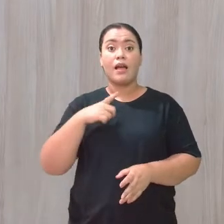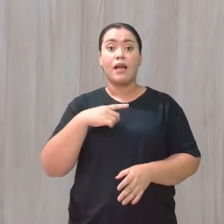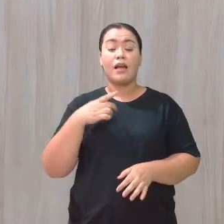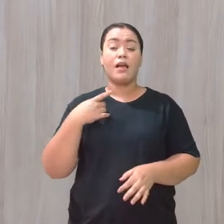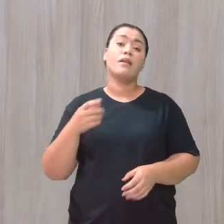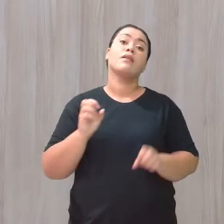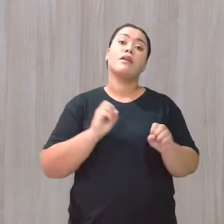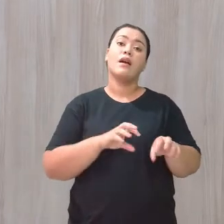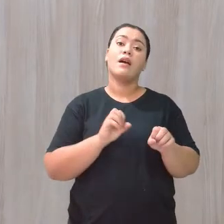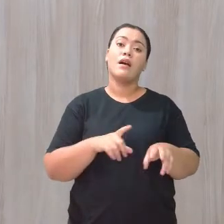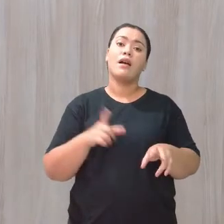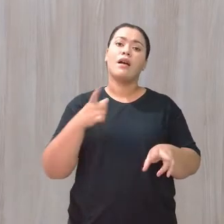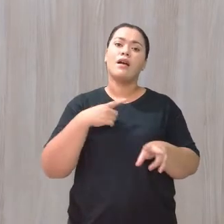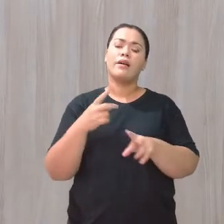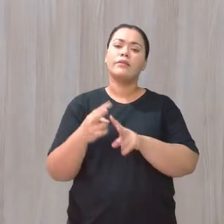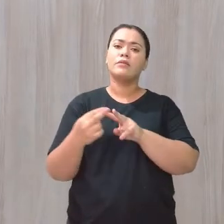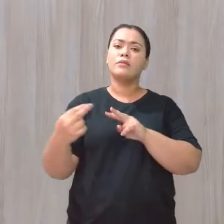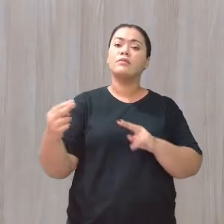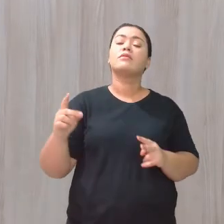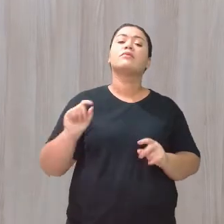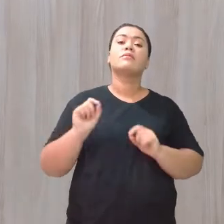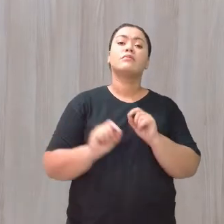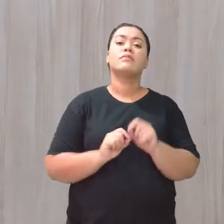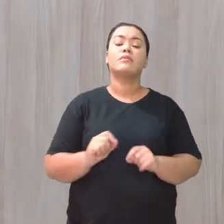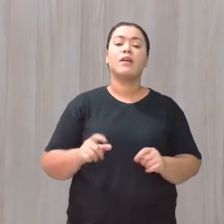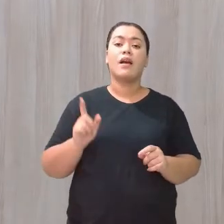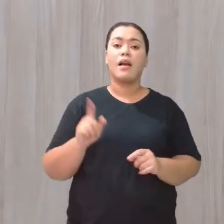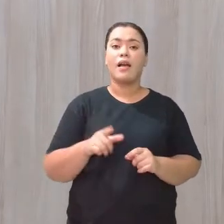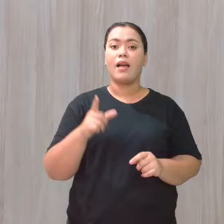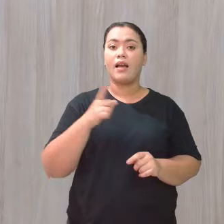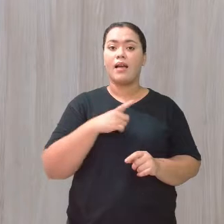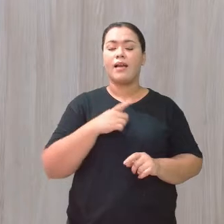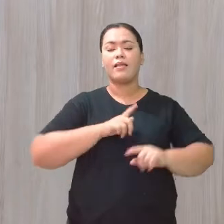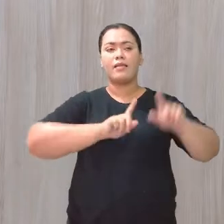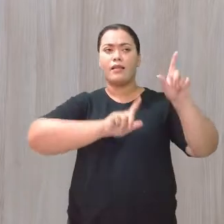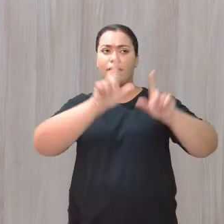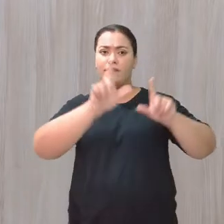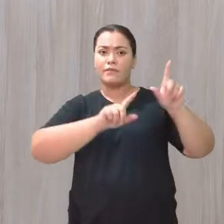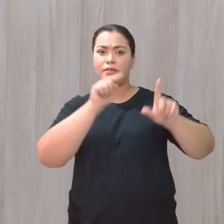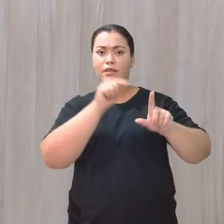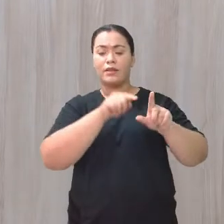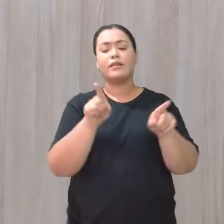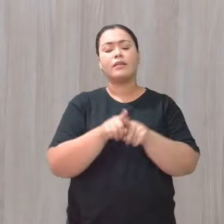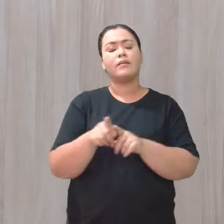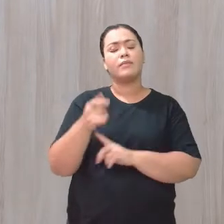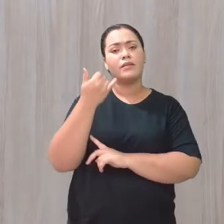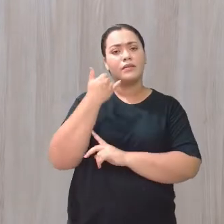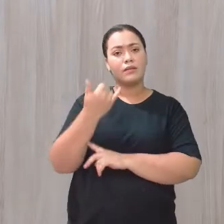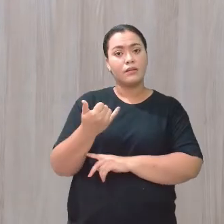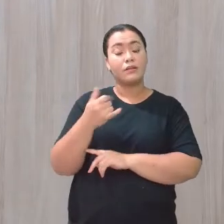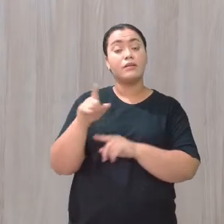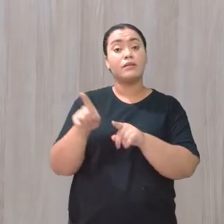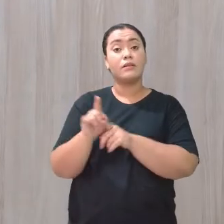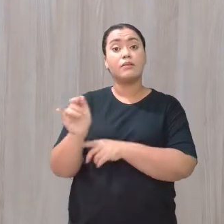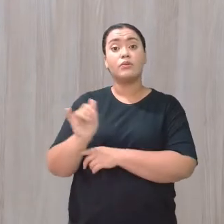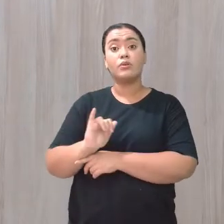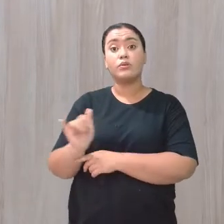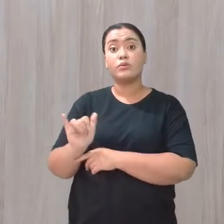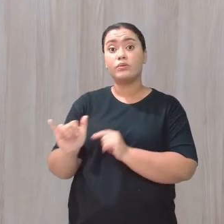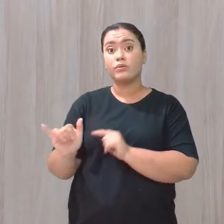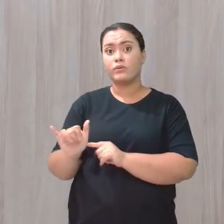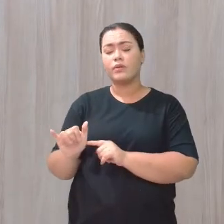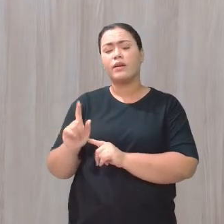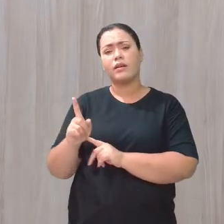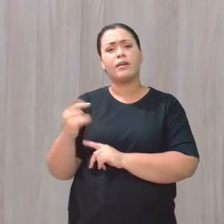aulas são digitais, está disponíveis para vocês na televisão, né? No celular, no YouTube. Então